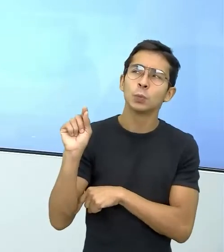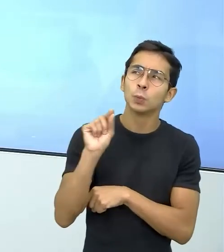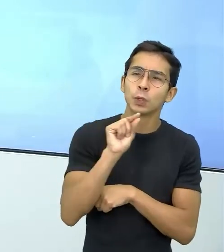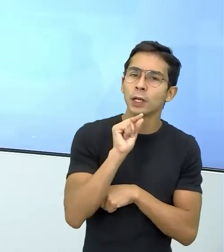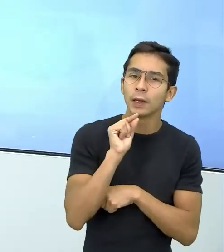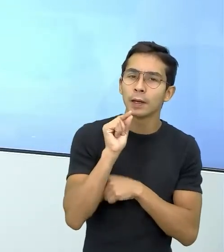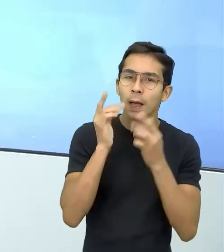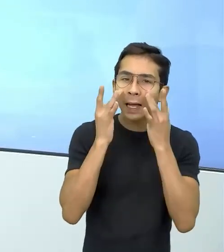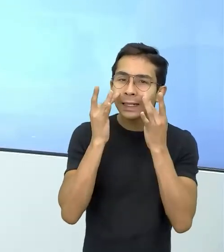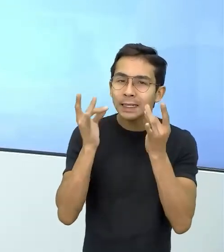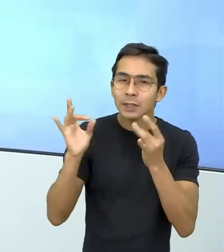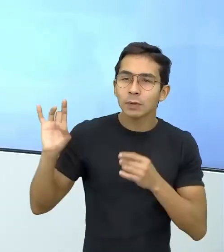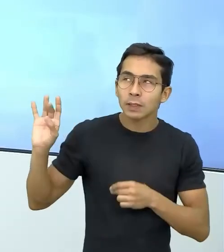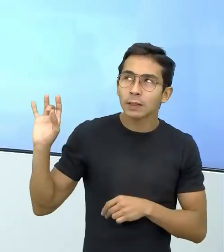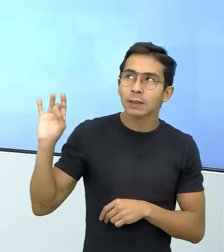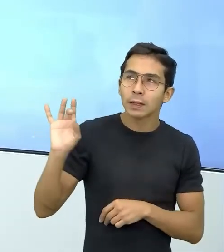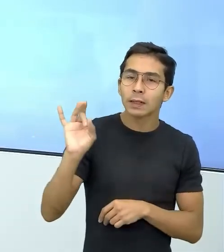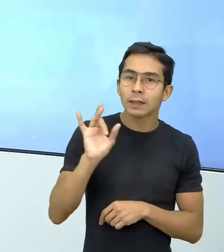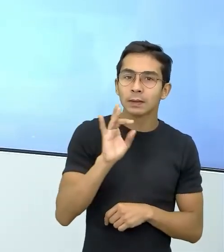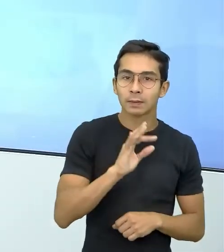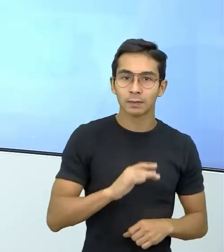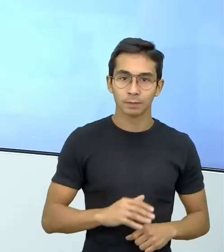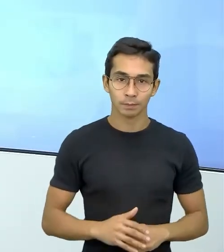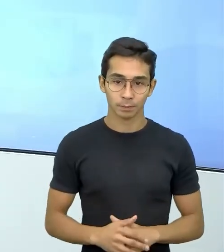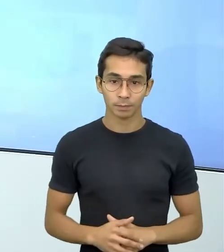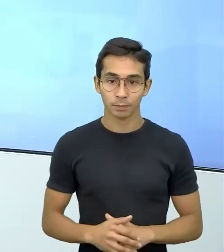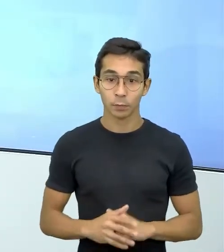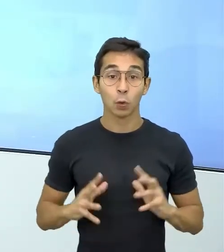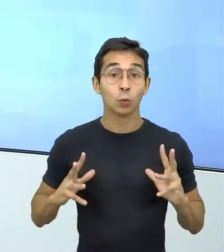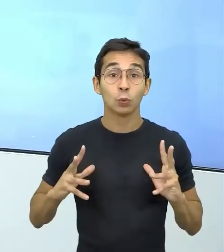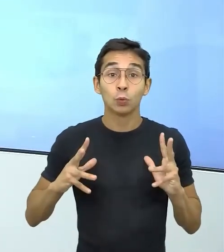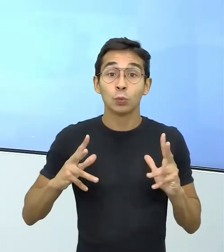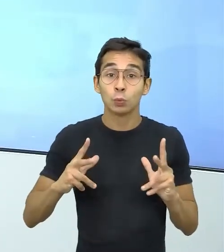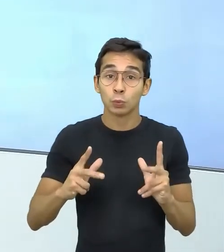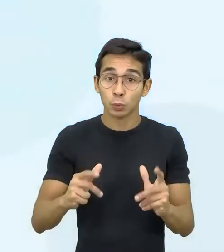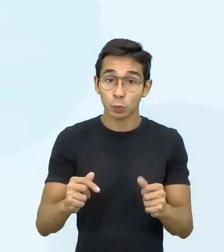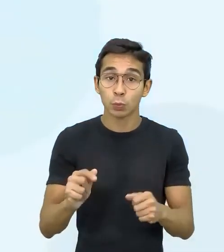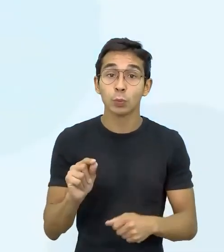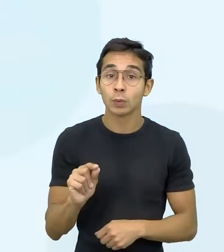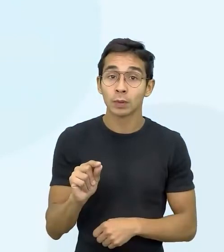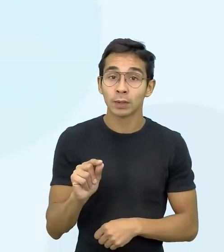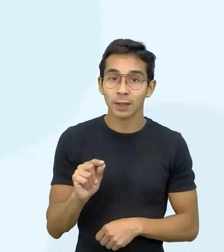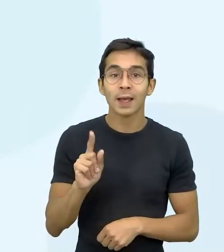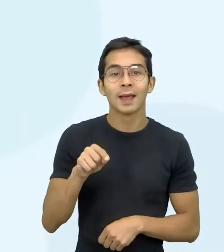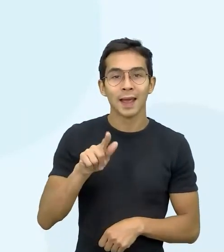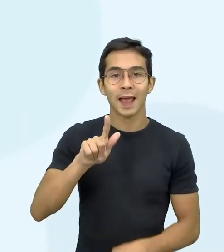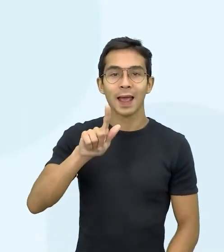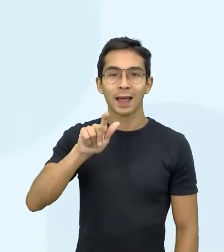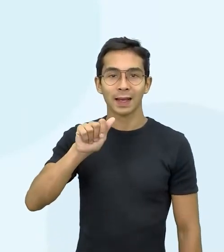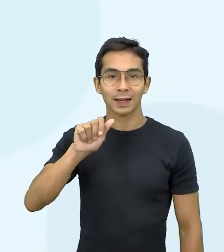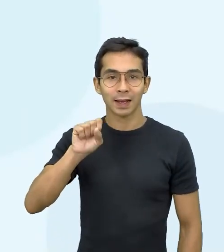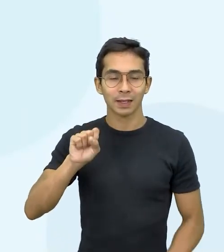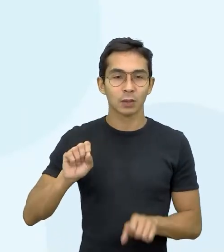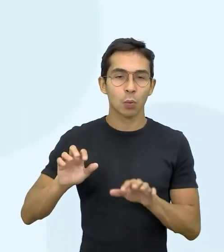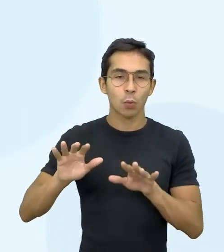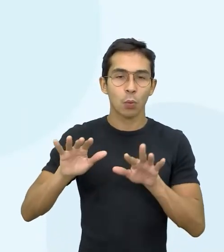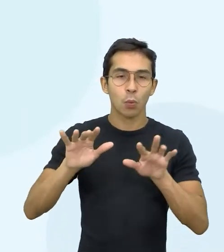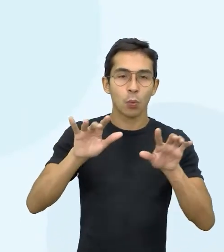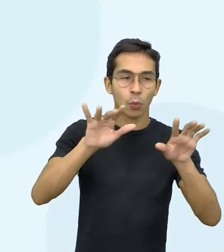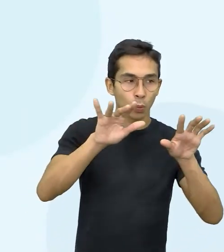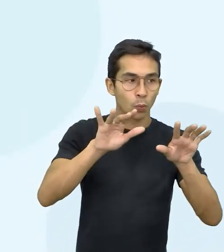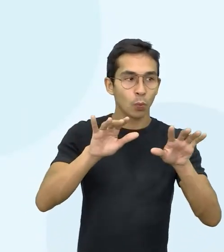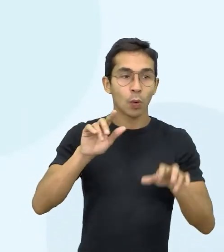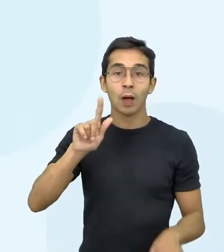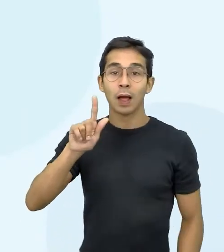meus produtos. E aqui nós observamos, ó, que todos eles estão no estado gasoso. Se todos eles estão